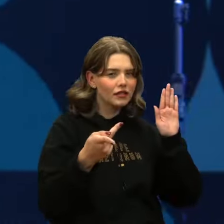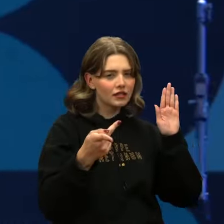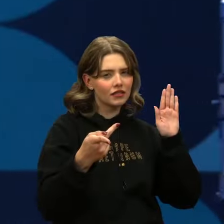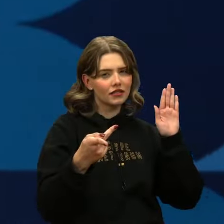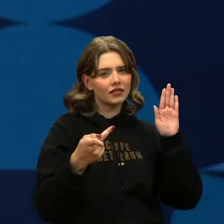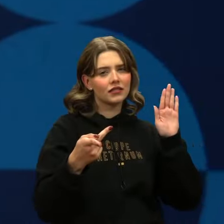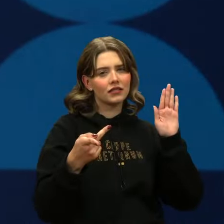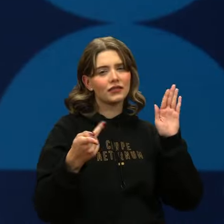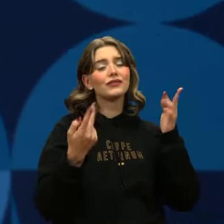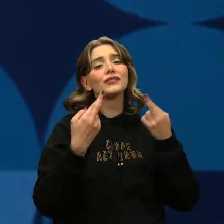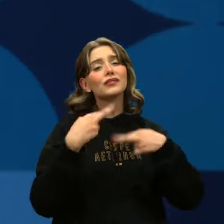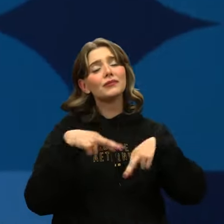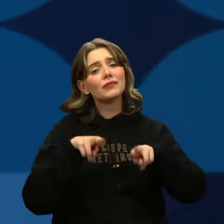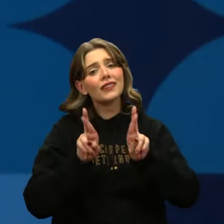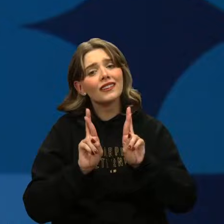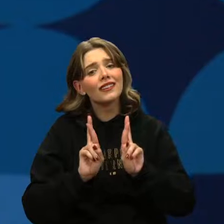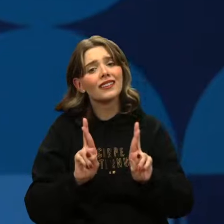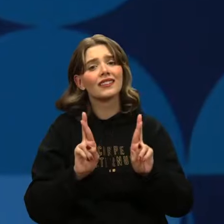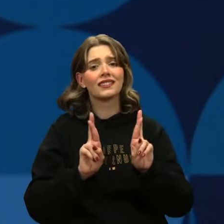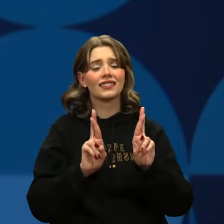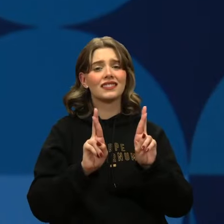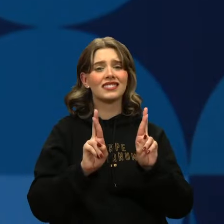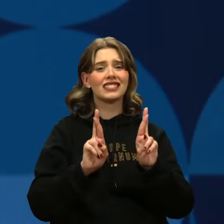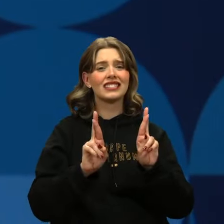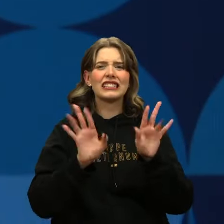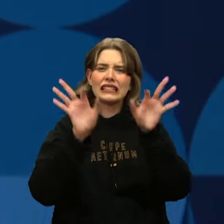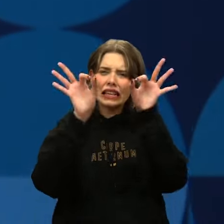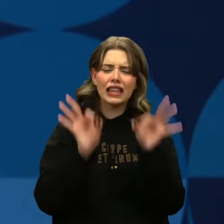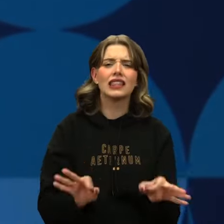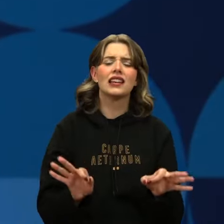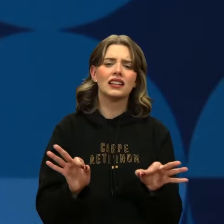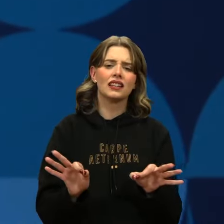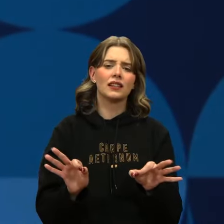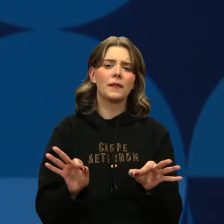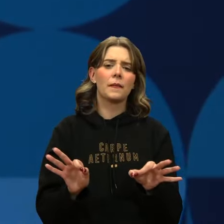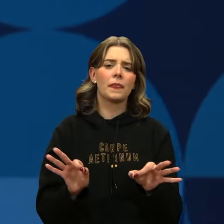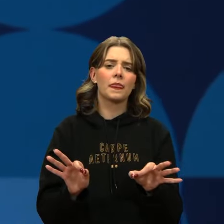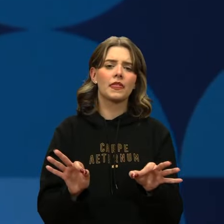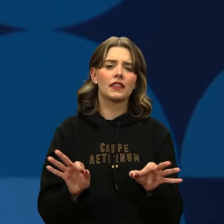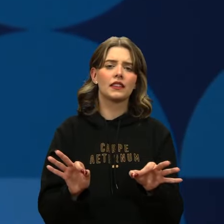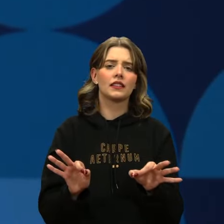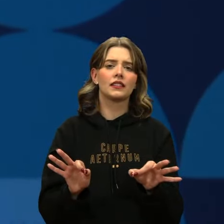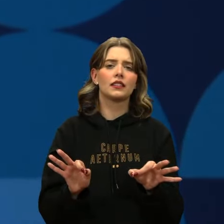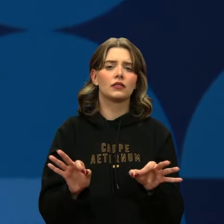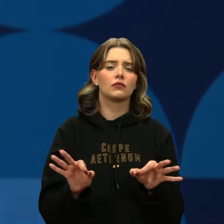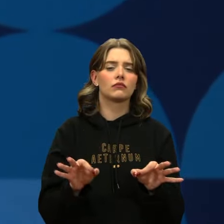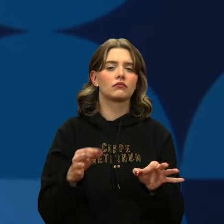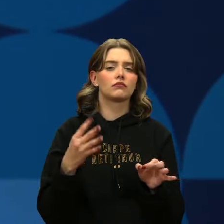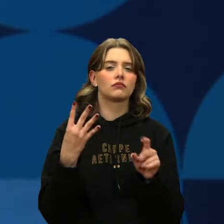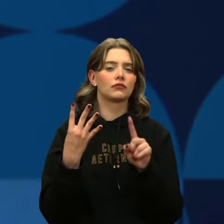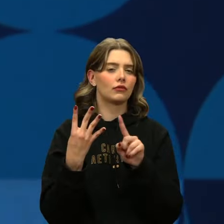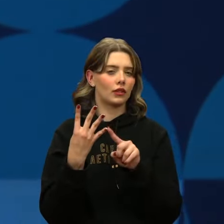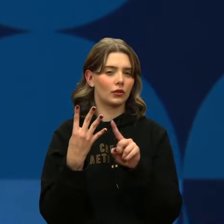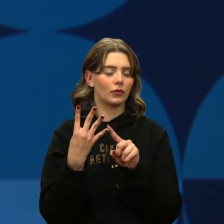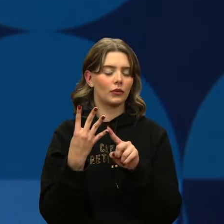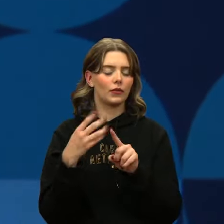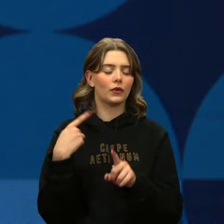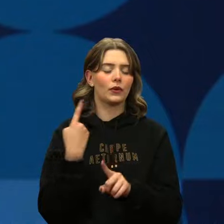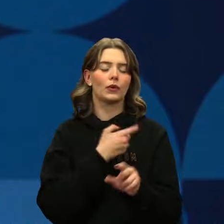de esperança, também é um tempo de certeza. E isso me passa para o último ponto: podemos